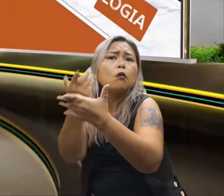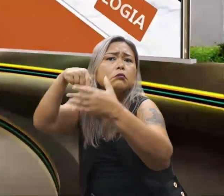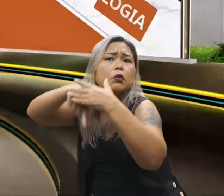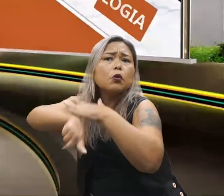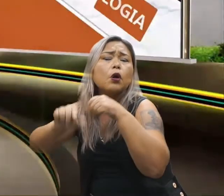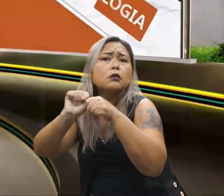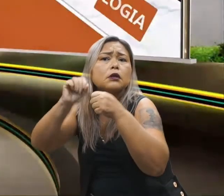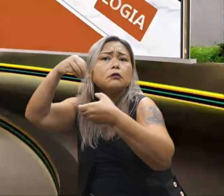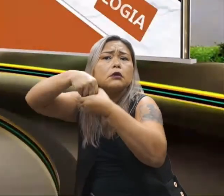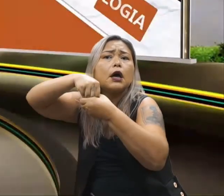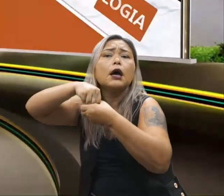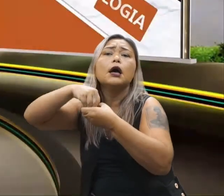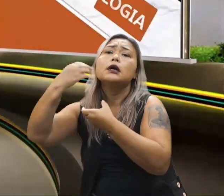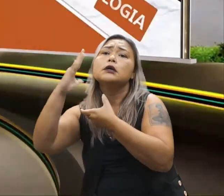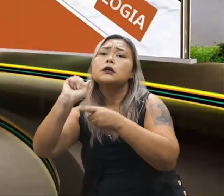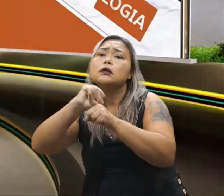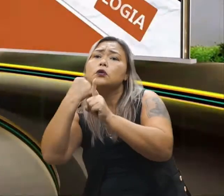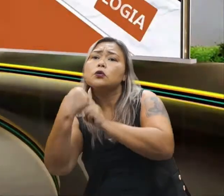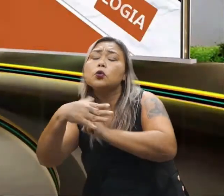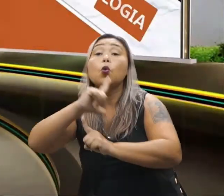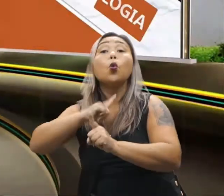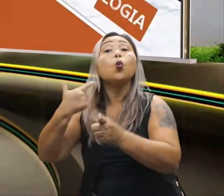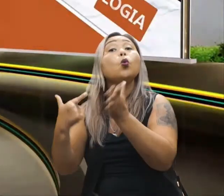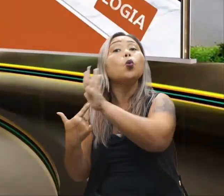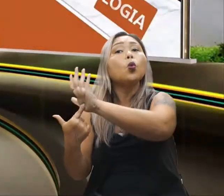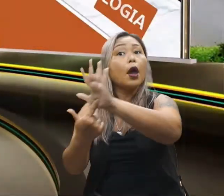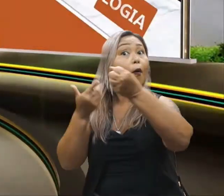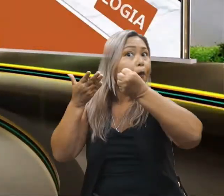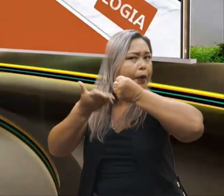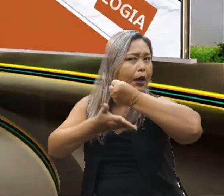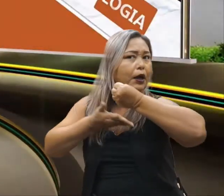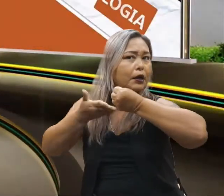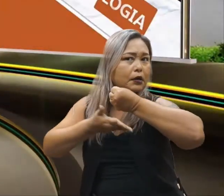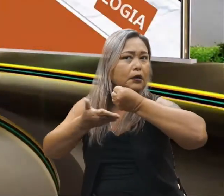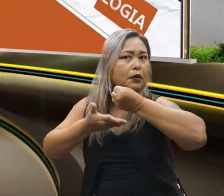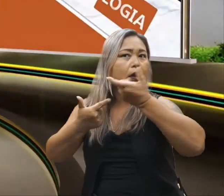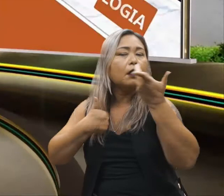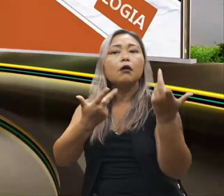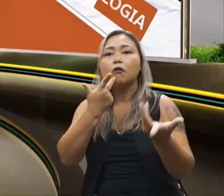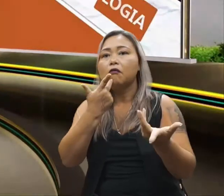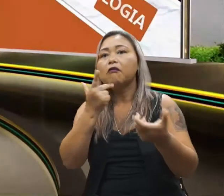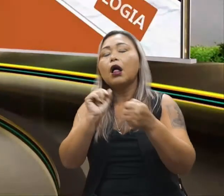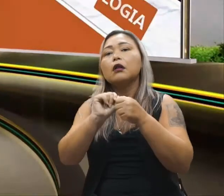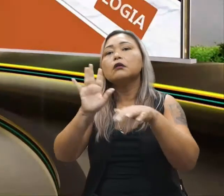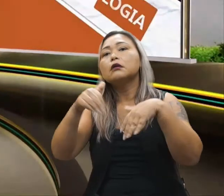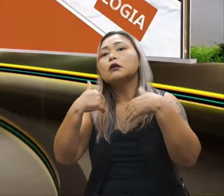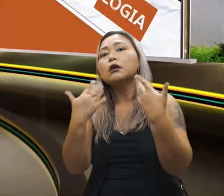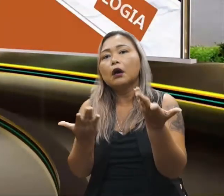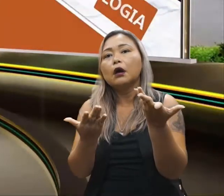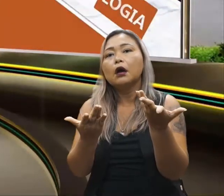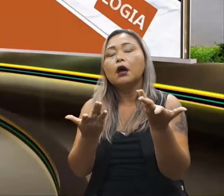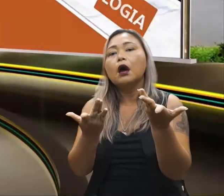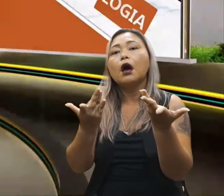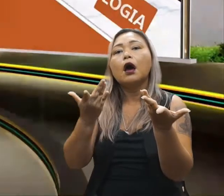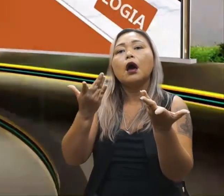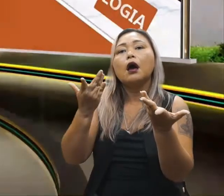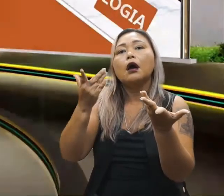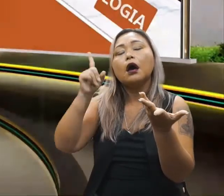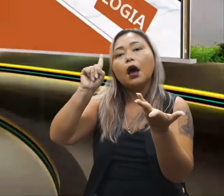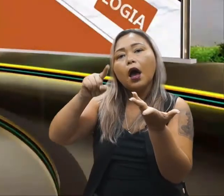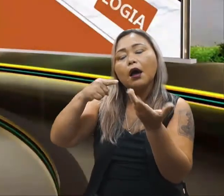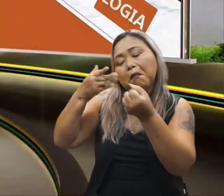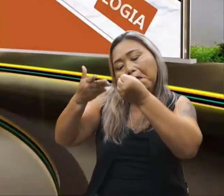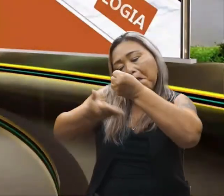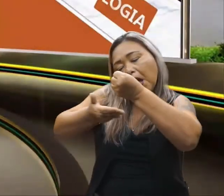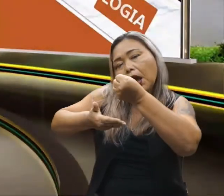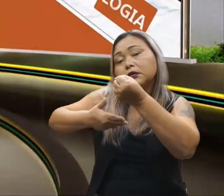sociais. O que eu estou trazendo para vocês aqui é o básico, como eu sempre digo para vocês. Aprofundamento vem com as leituras